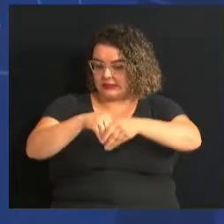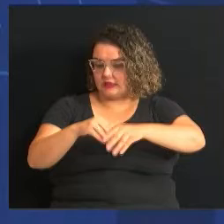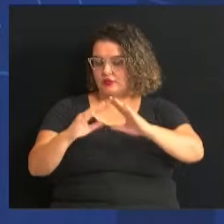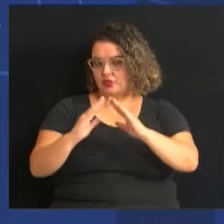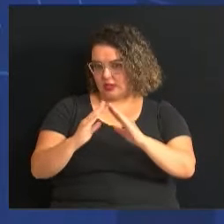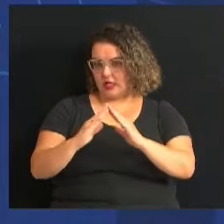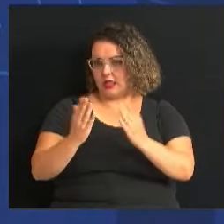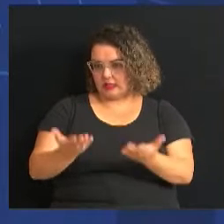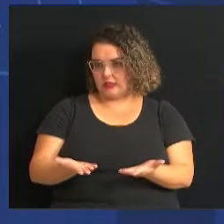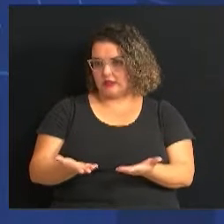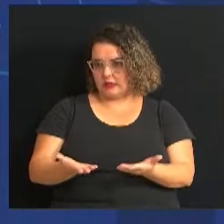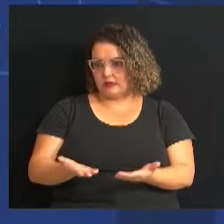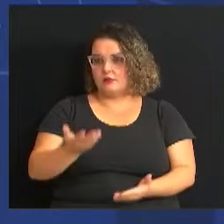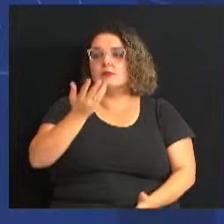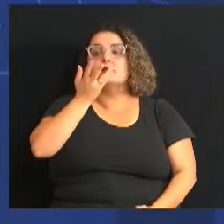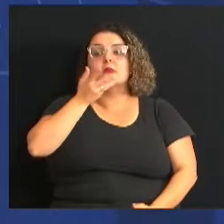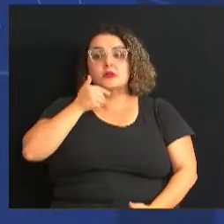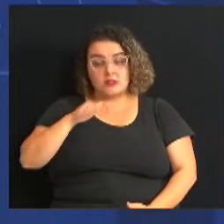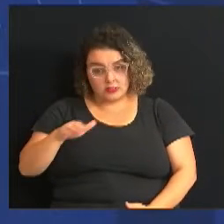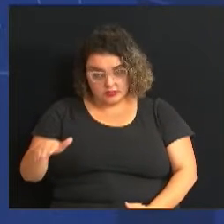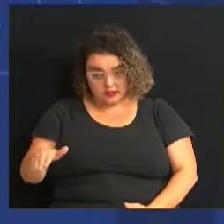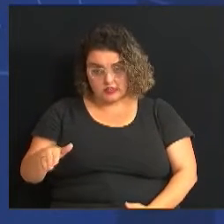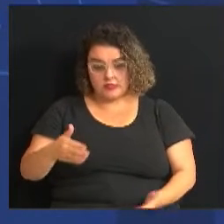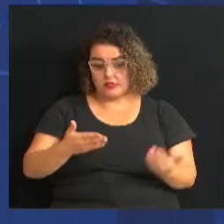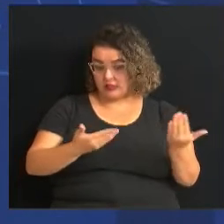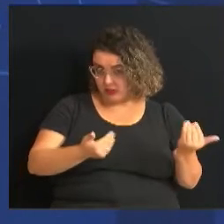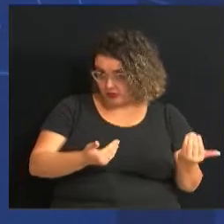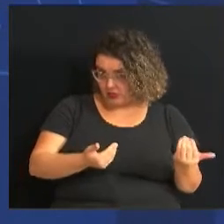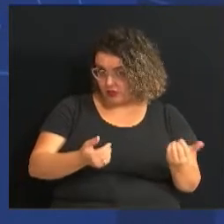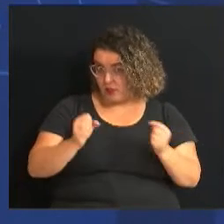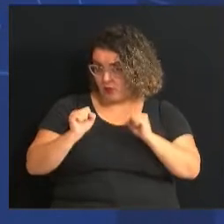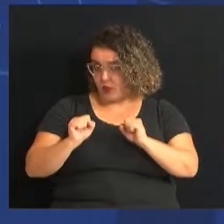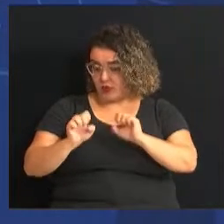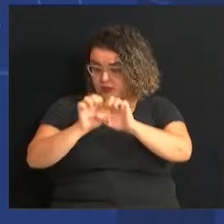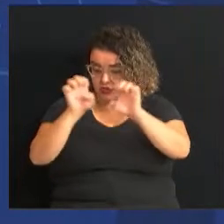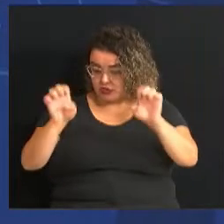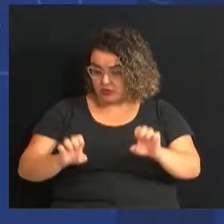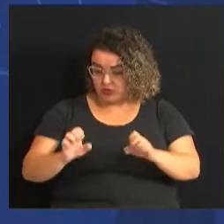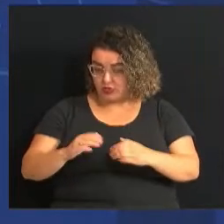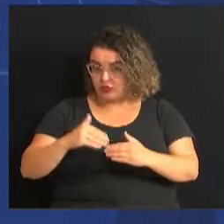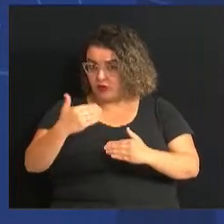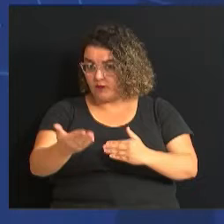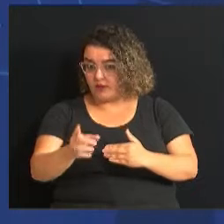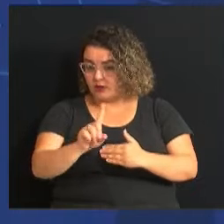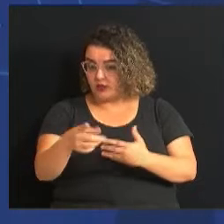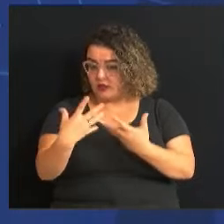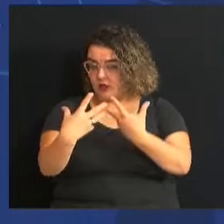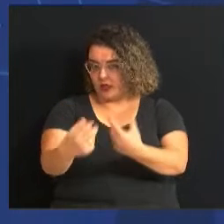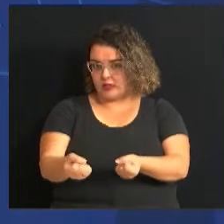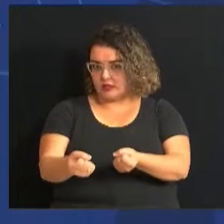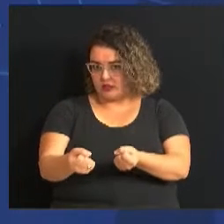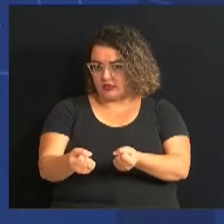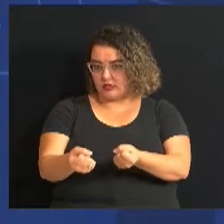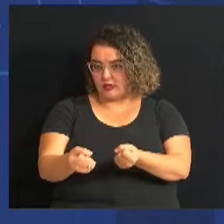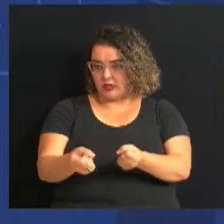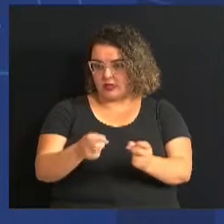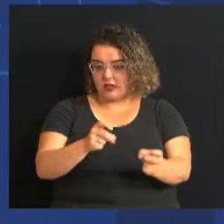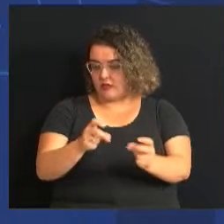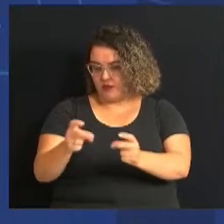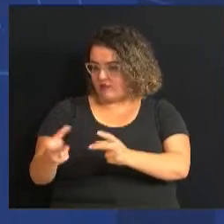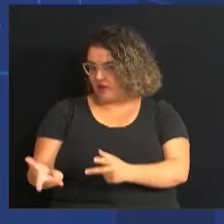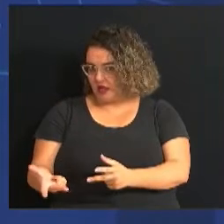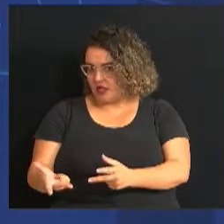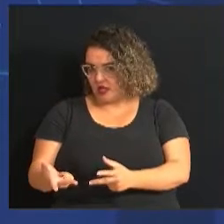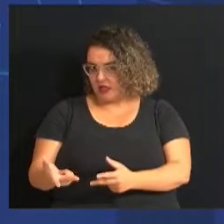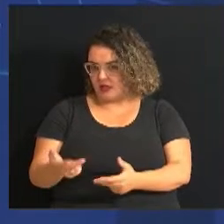para que essa criança, esse jovem, ele possa estar estruturado do lado de fora e não aceite o tráfico de drogas, oferecendo